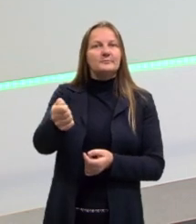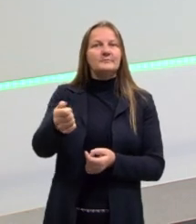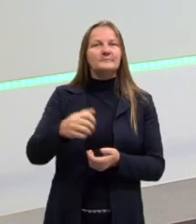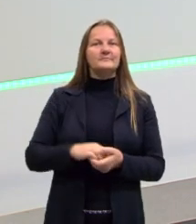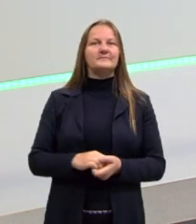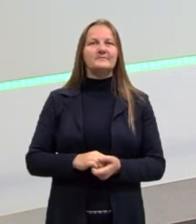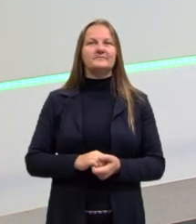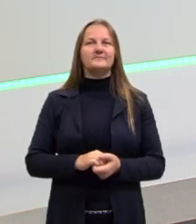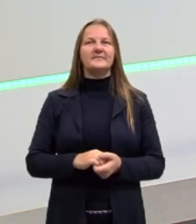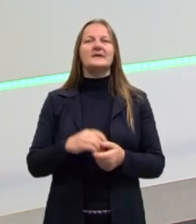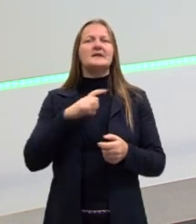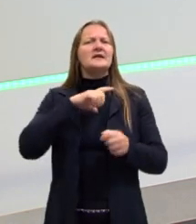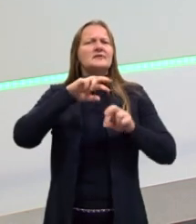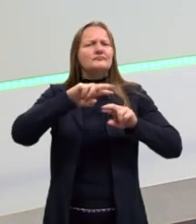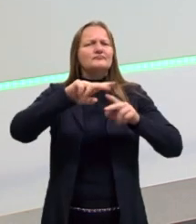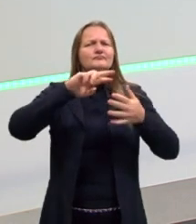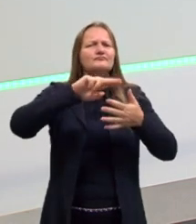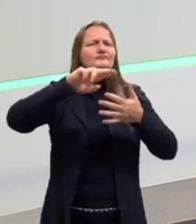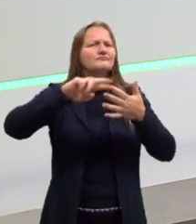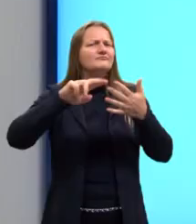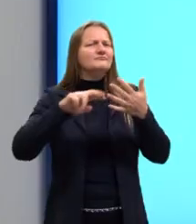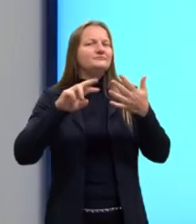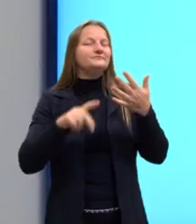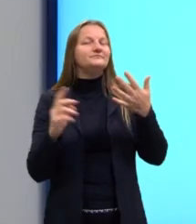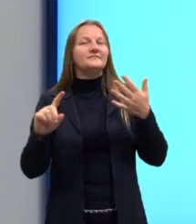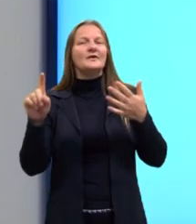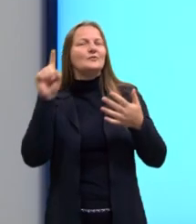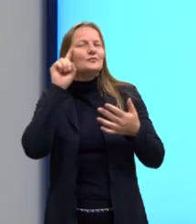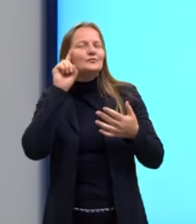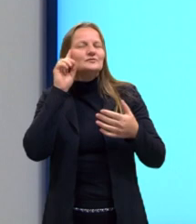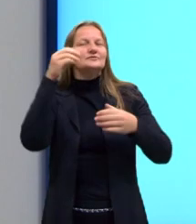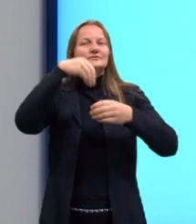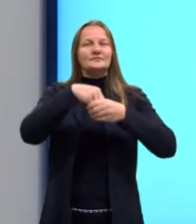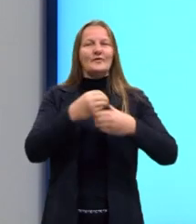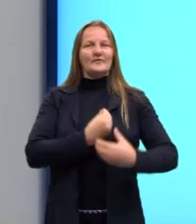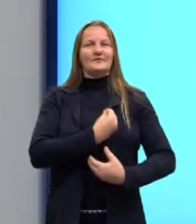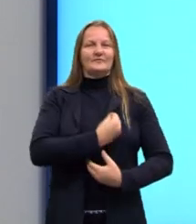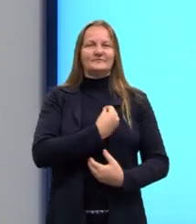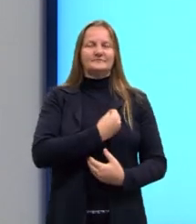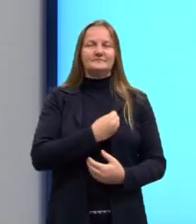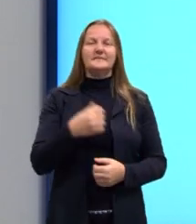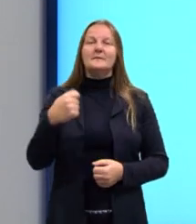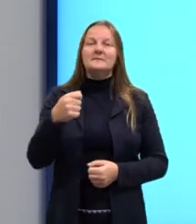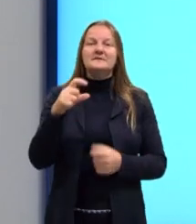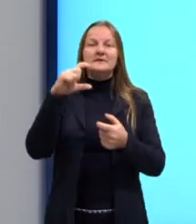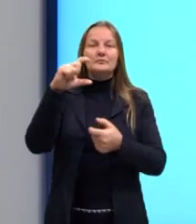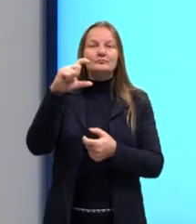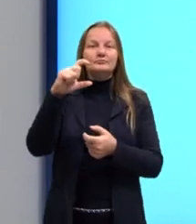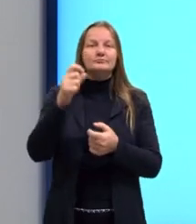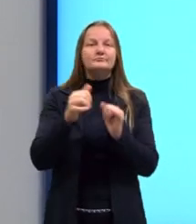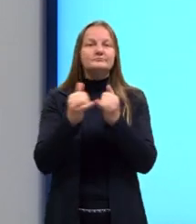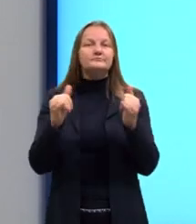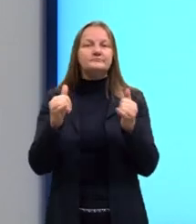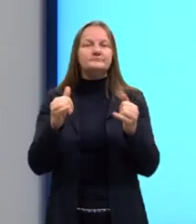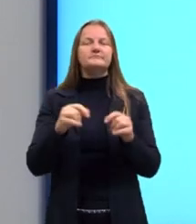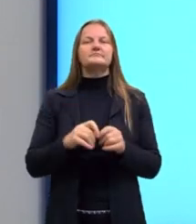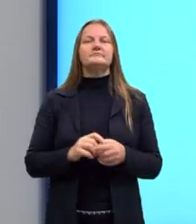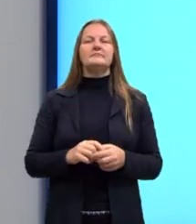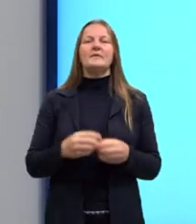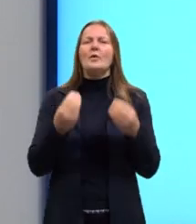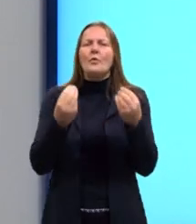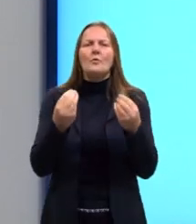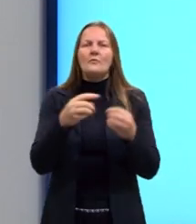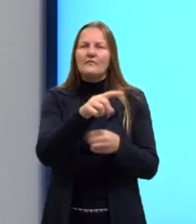remoto tem vários outros utensílios que nós utilizamos que precisa de pilha bateria Então